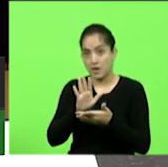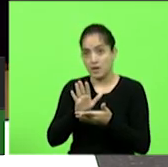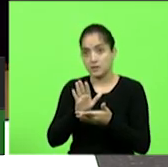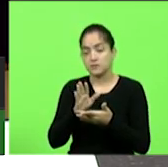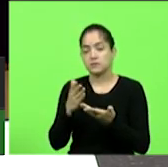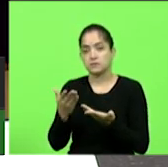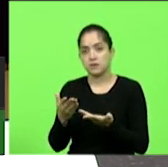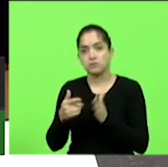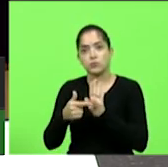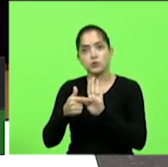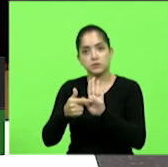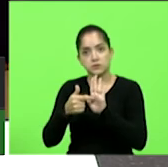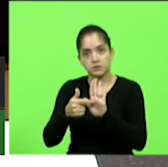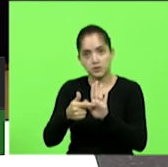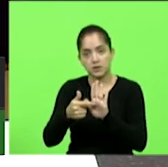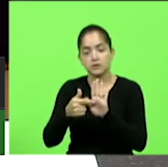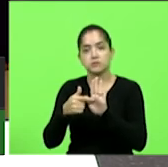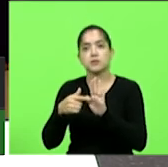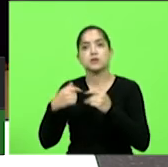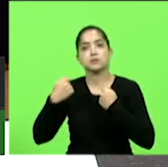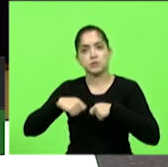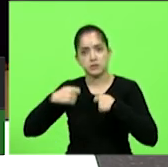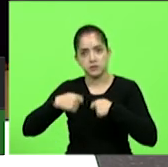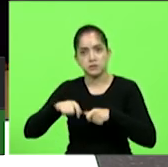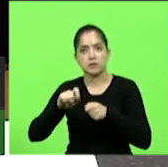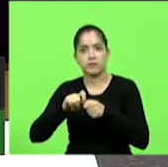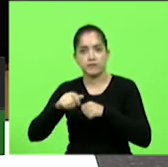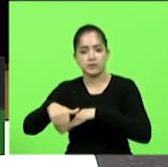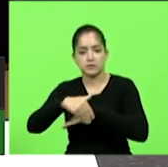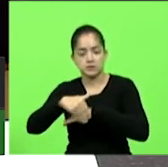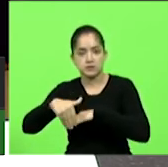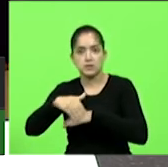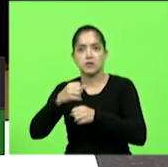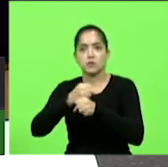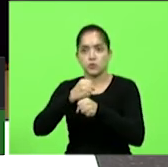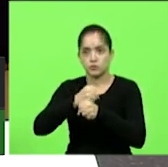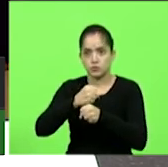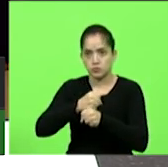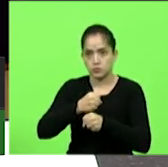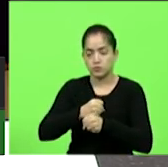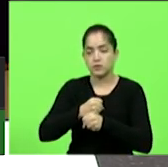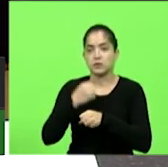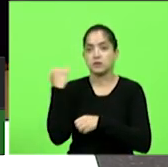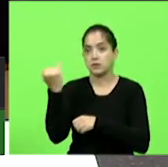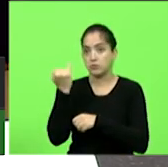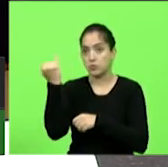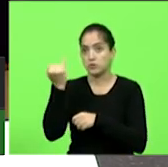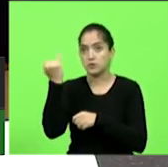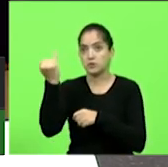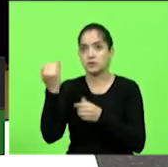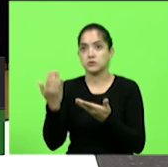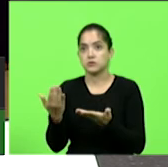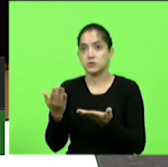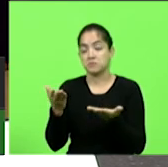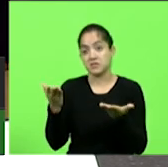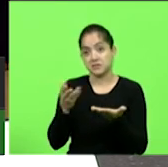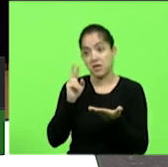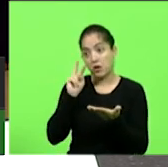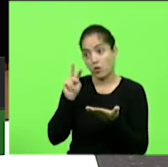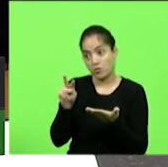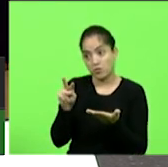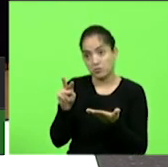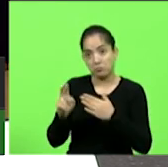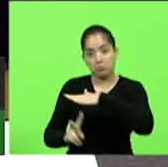então, Raimundo Colombo, que era importante aquela obra, sim. E tinha ponte? E agora estou vendo que não tem